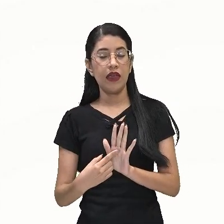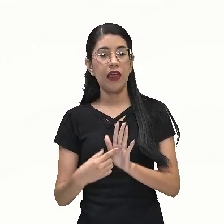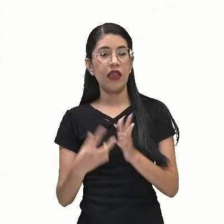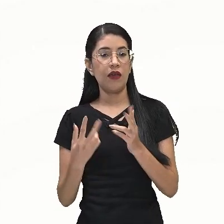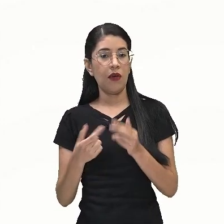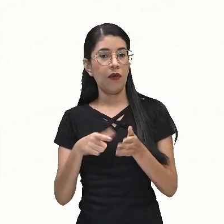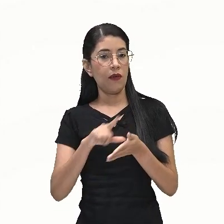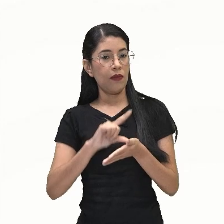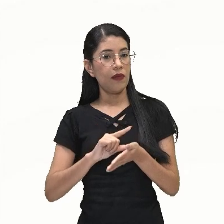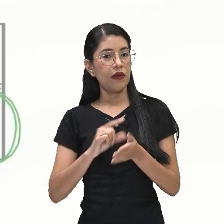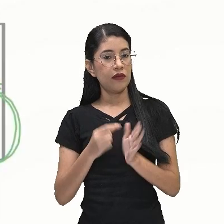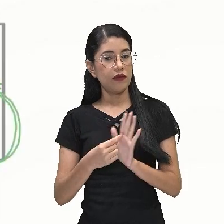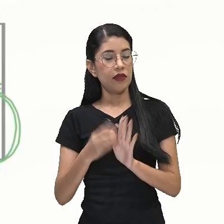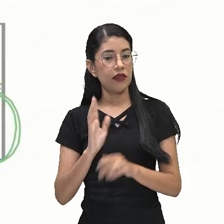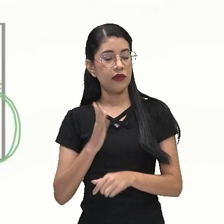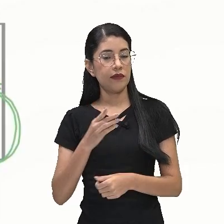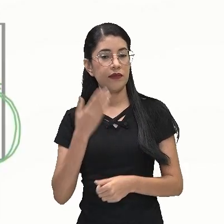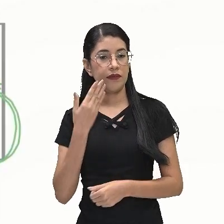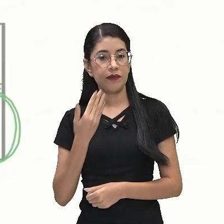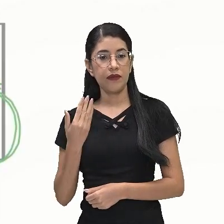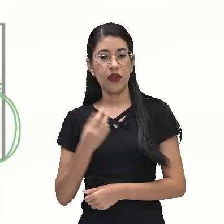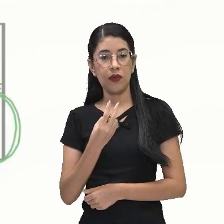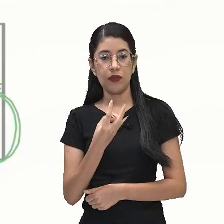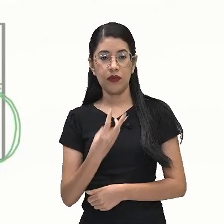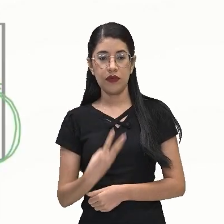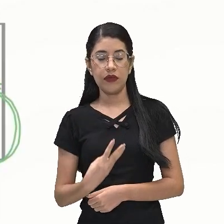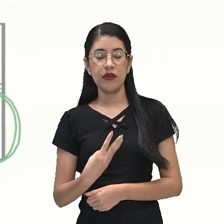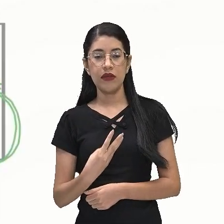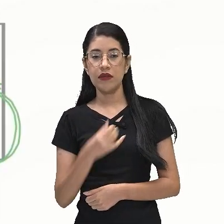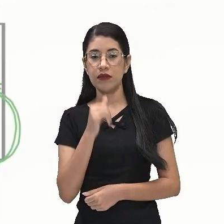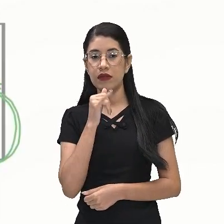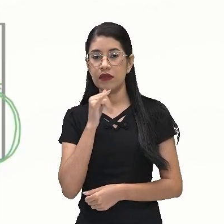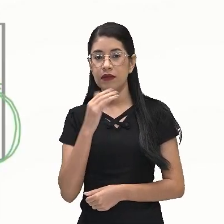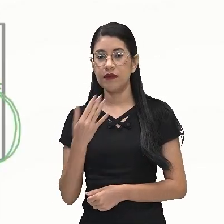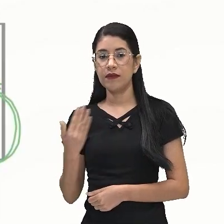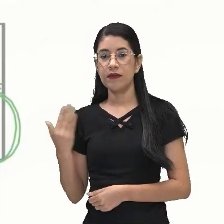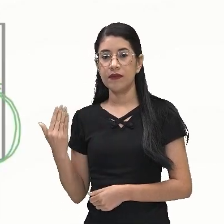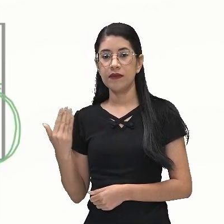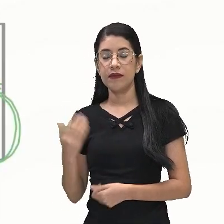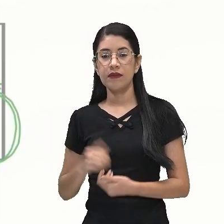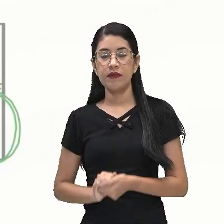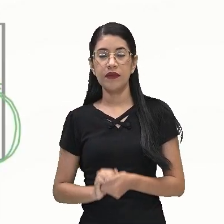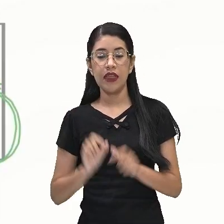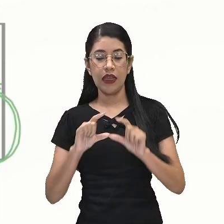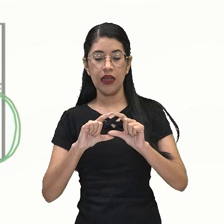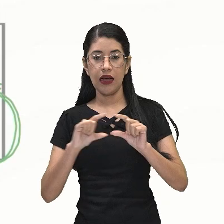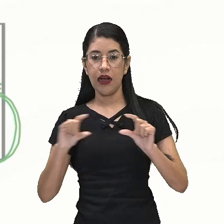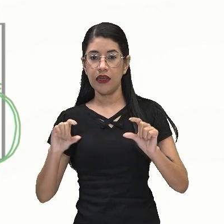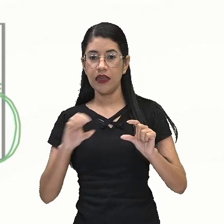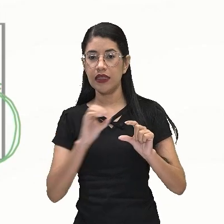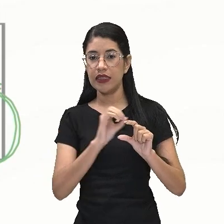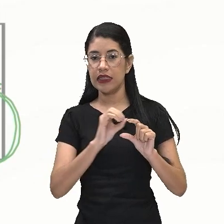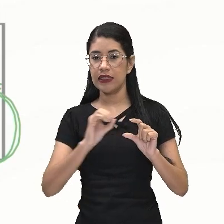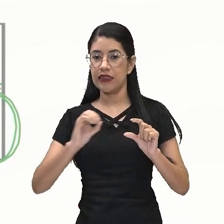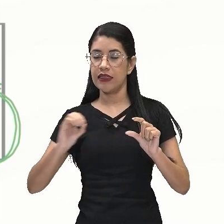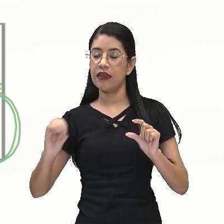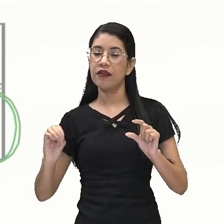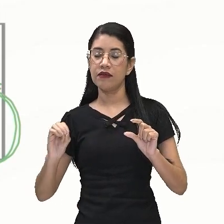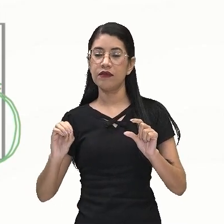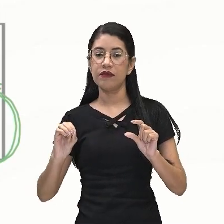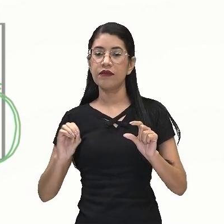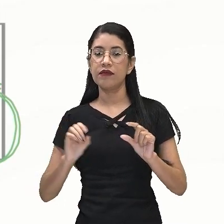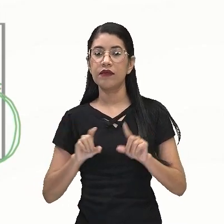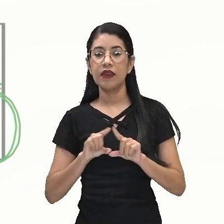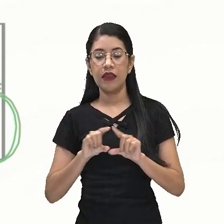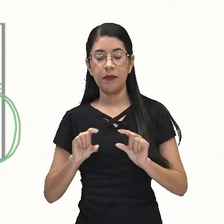para vocês. Quais são os exemplos 2 e 3? Ó? Este aqui, onde a gente tem uma linha igual a 0, né?